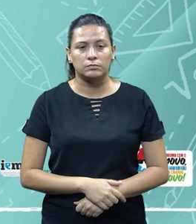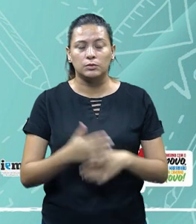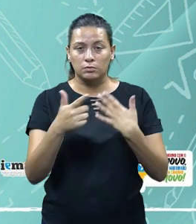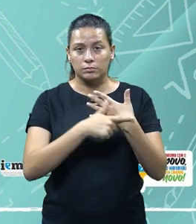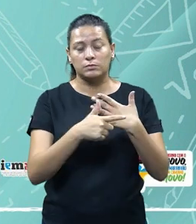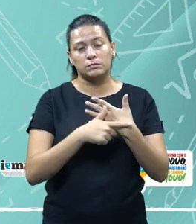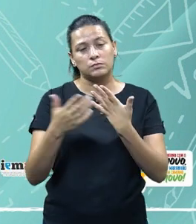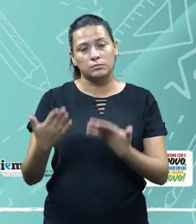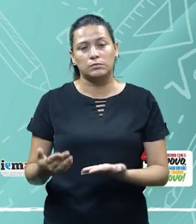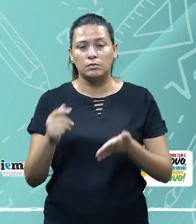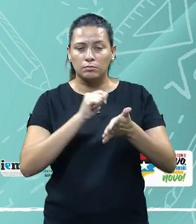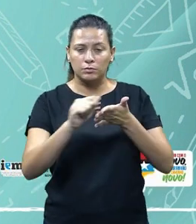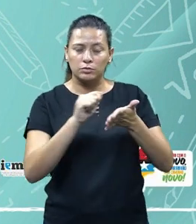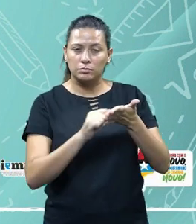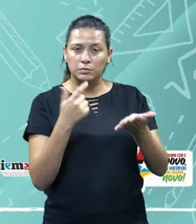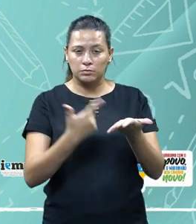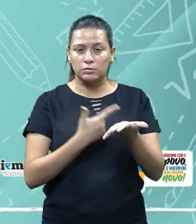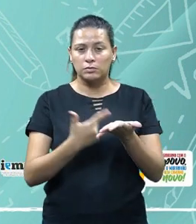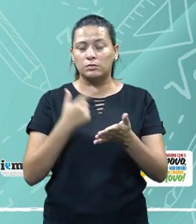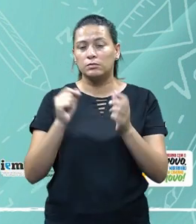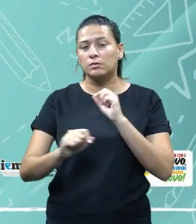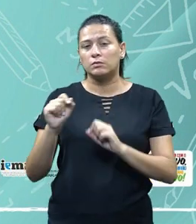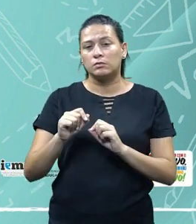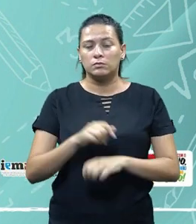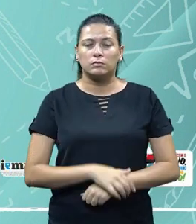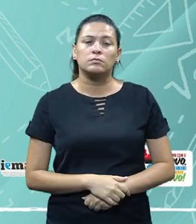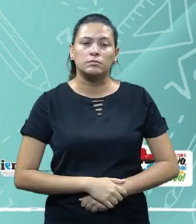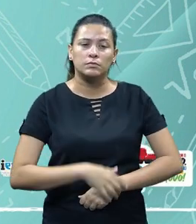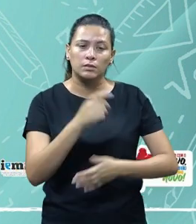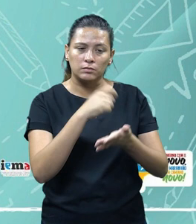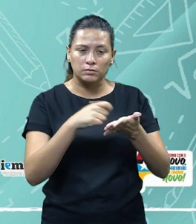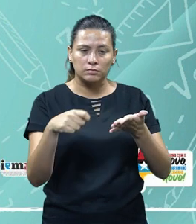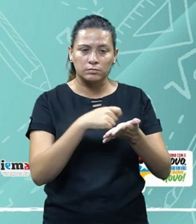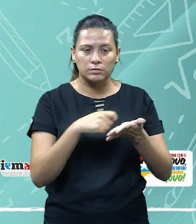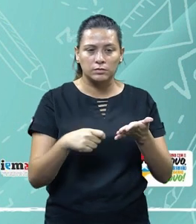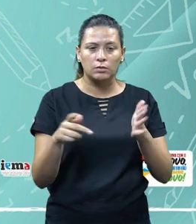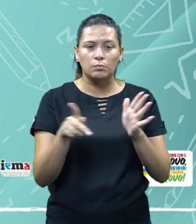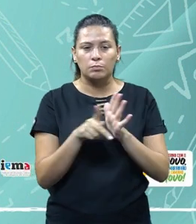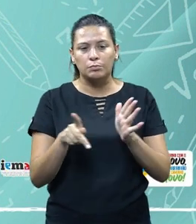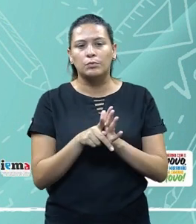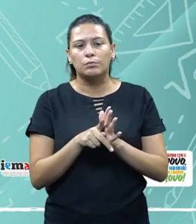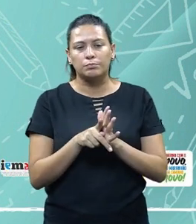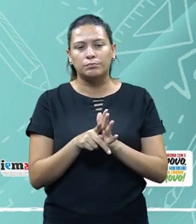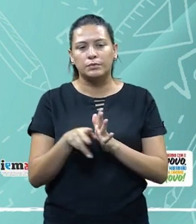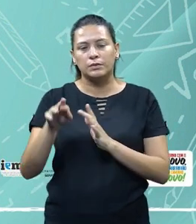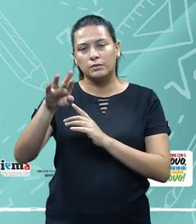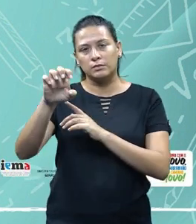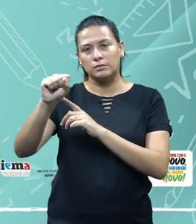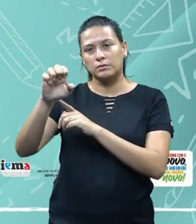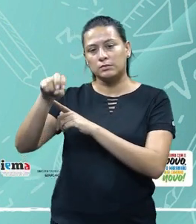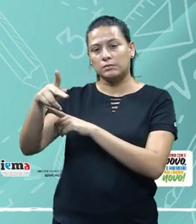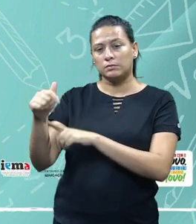função por exemplo os fichamentos de livro são o quê são anotações de comentários sobre a obra para resenha né